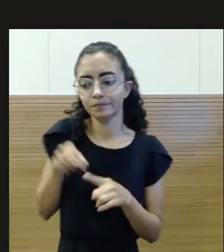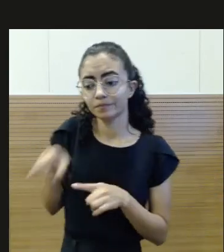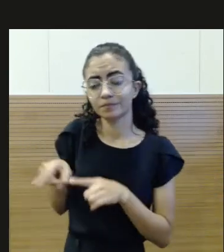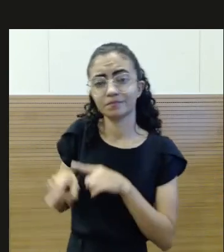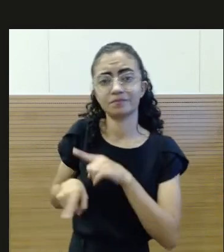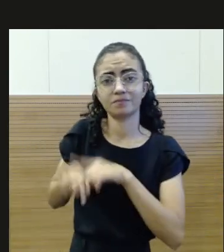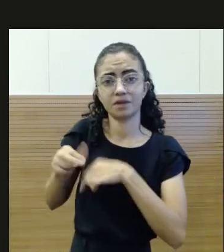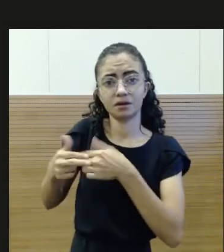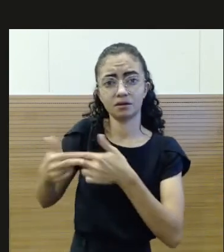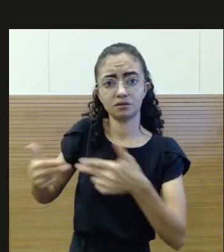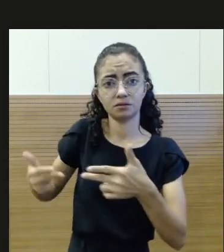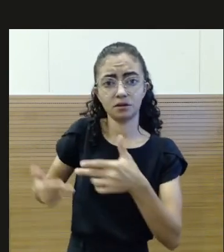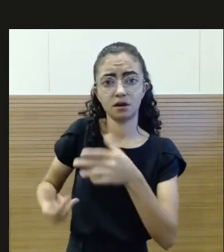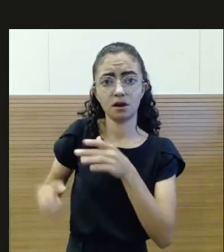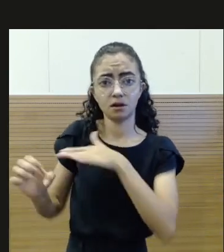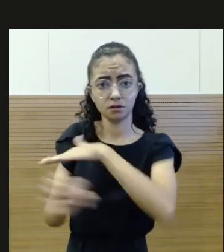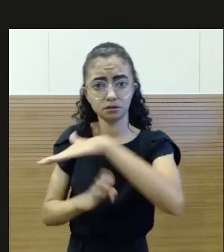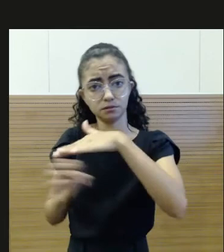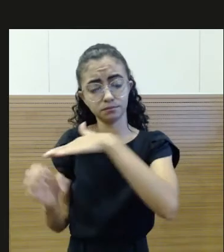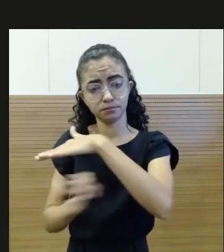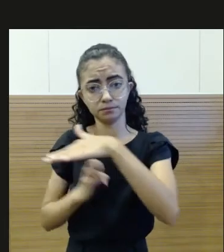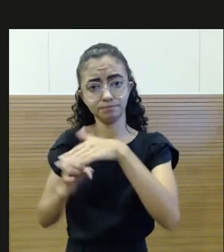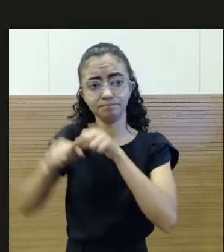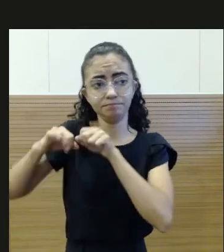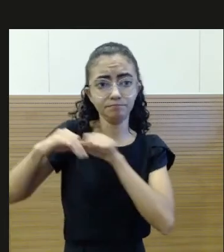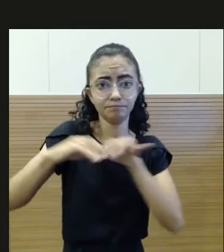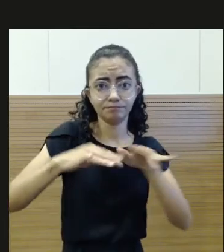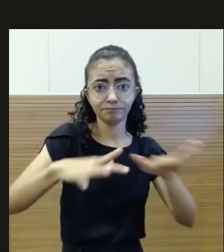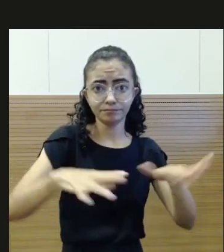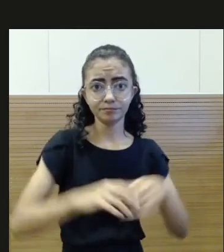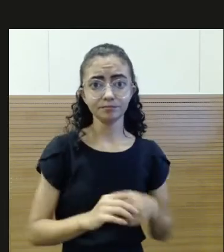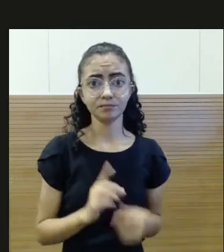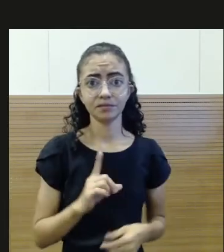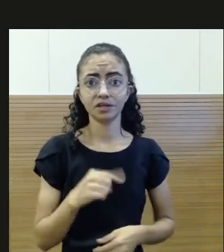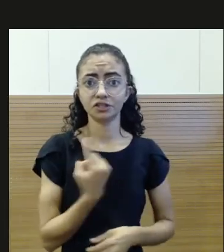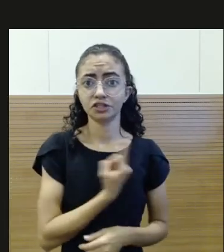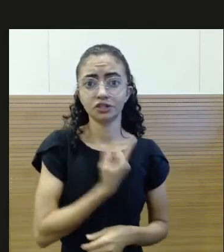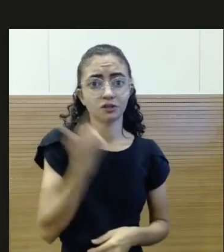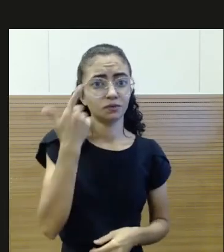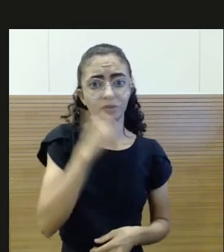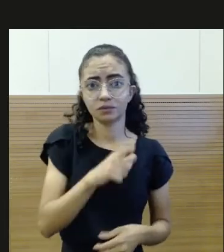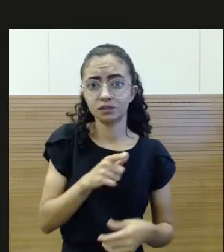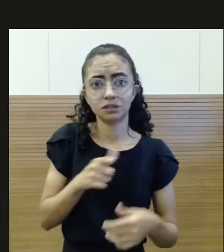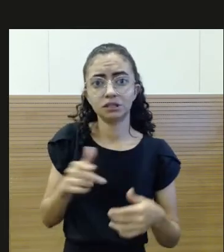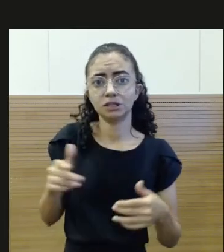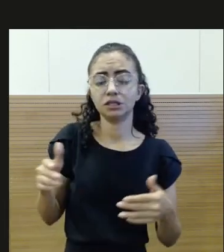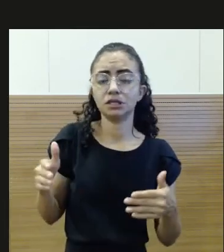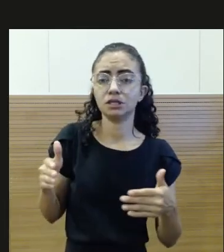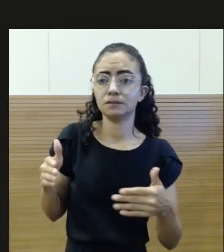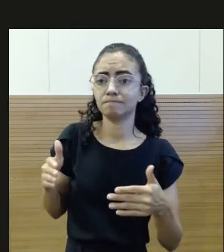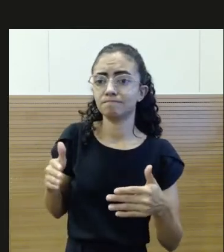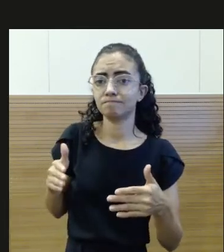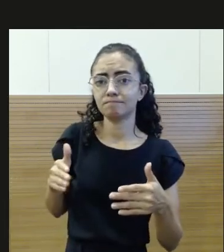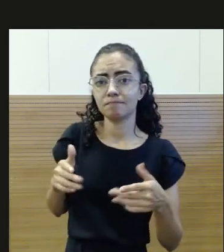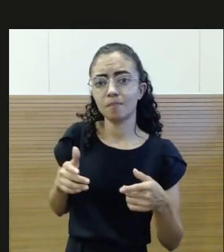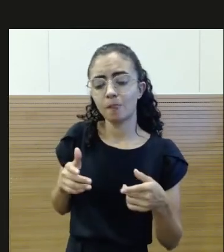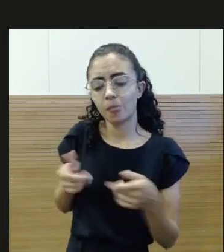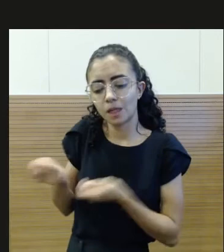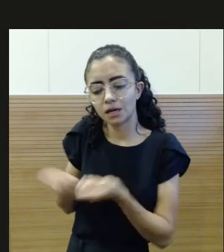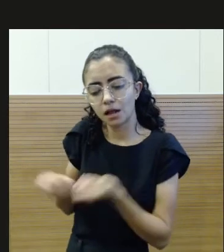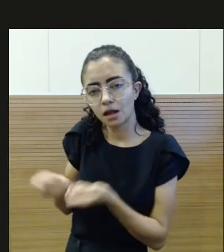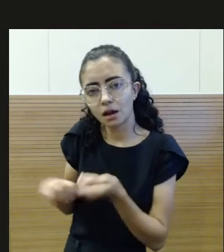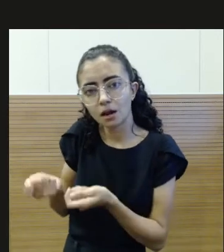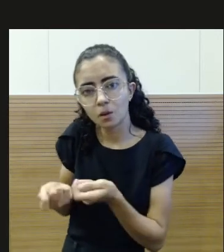a gente não vai conseguir dar mais espaço e ampliar o consumo de